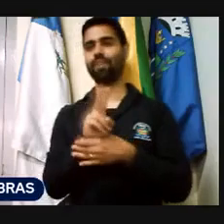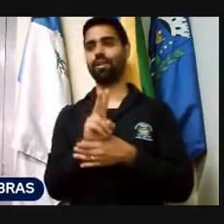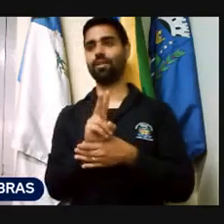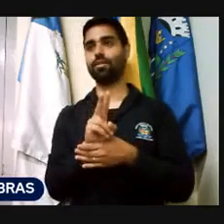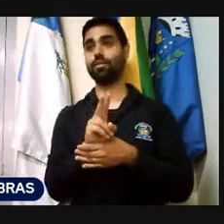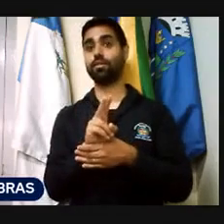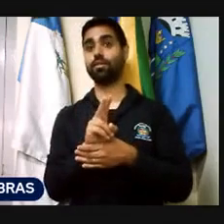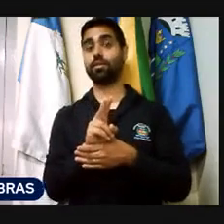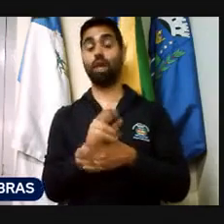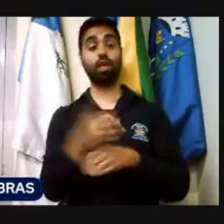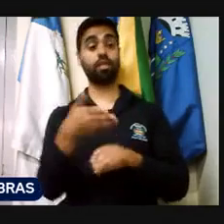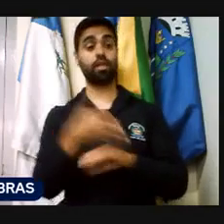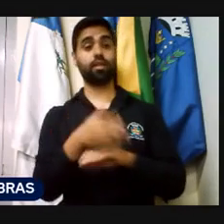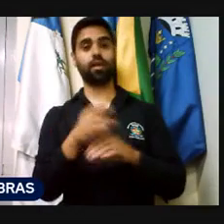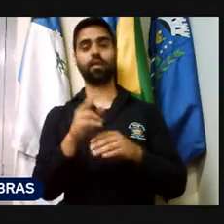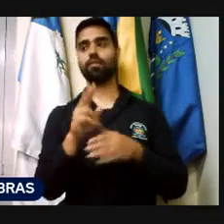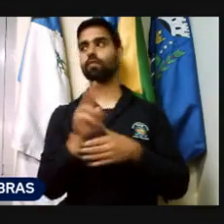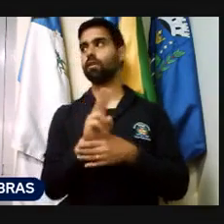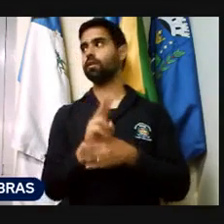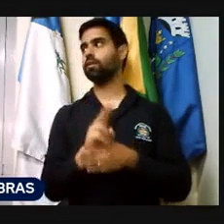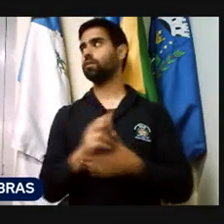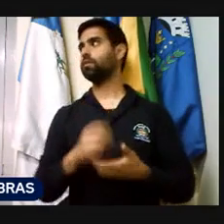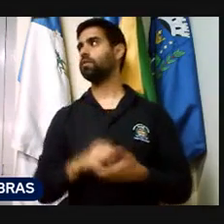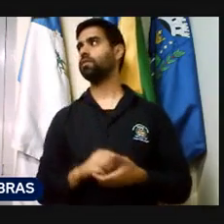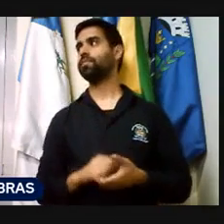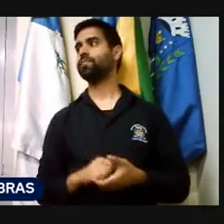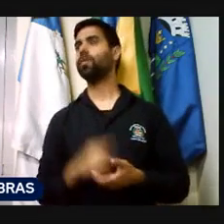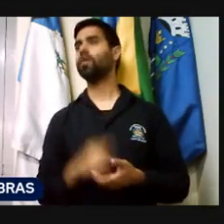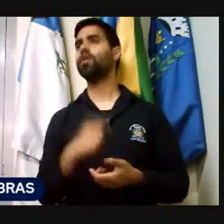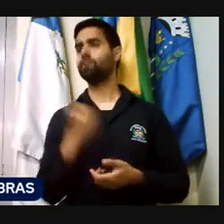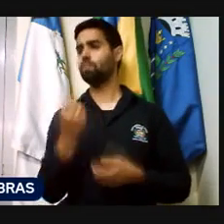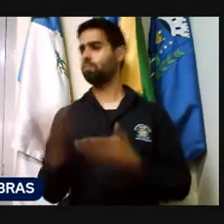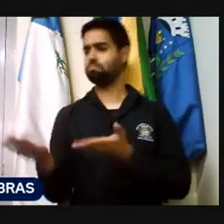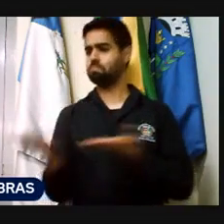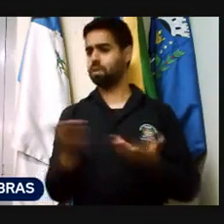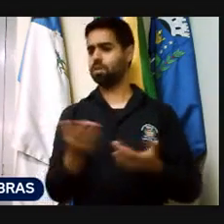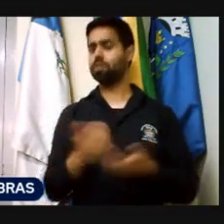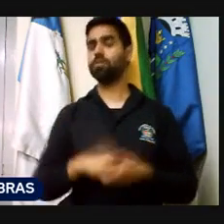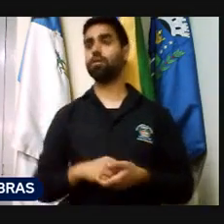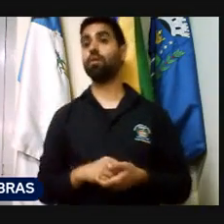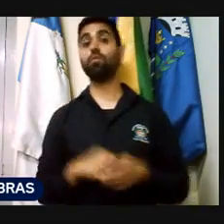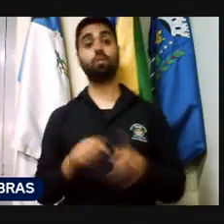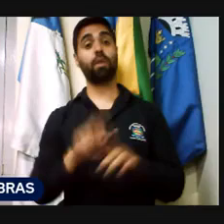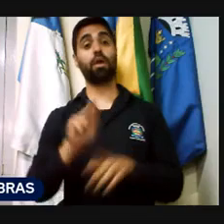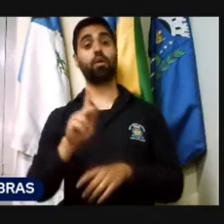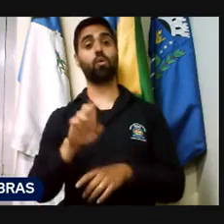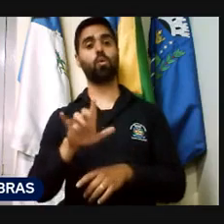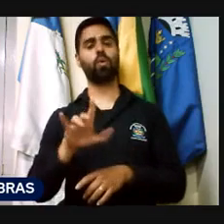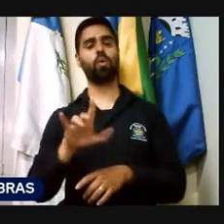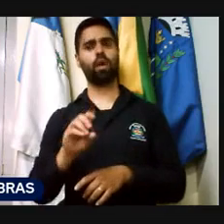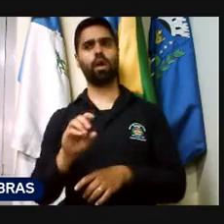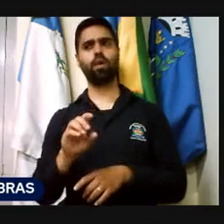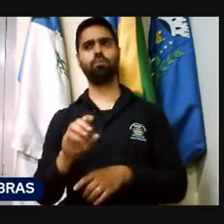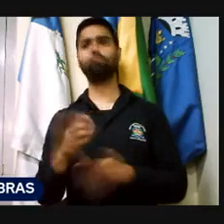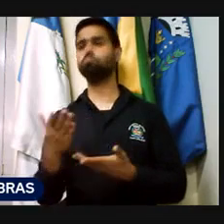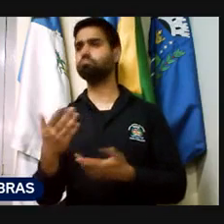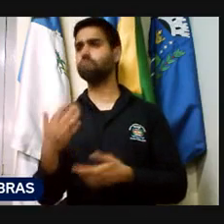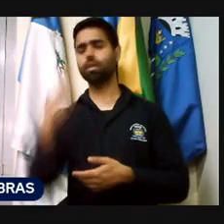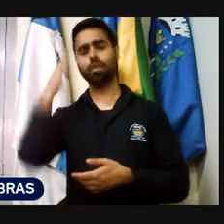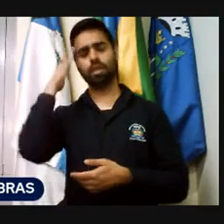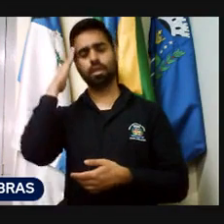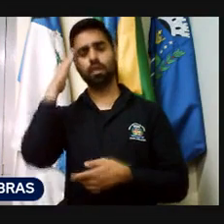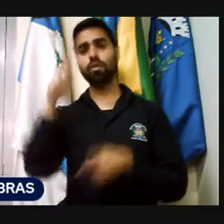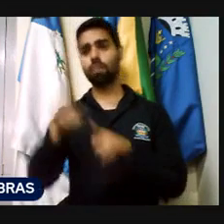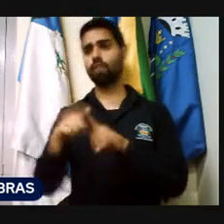ali. Então, tivemos uma boa recepção, o Hélio Suzano nos ouviu, vai